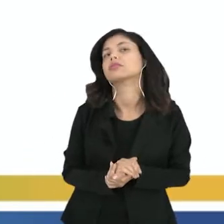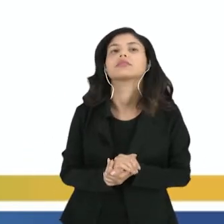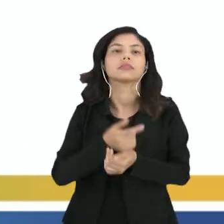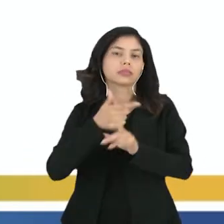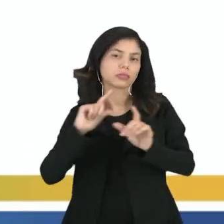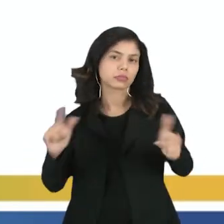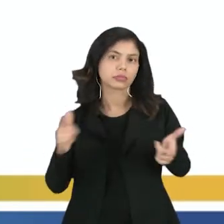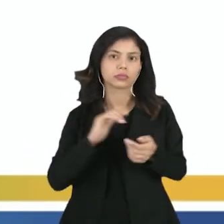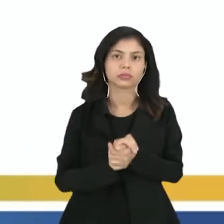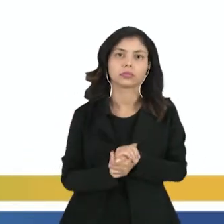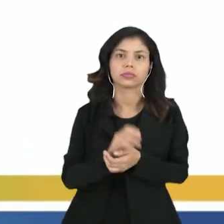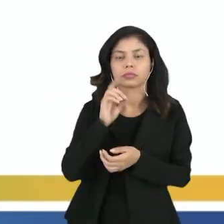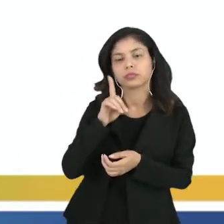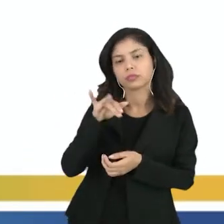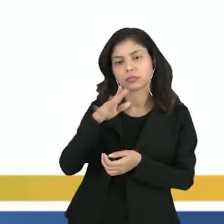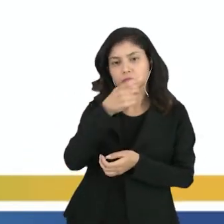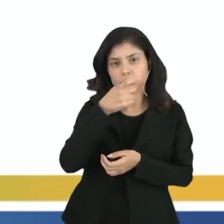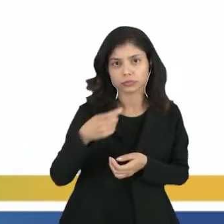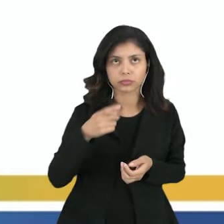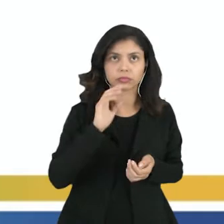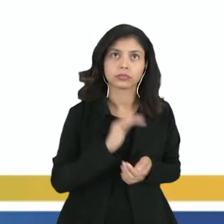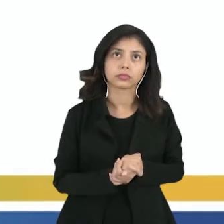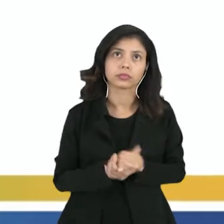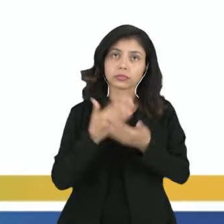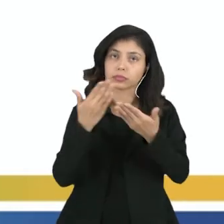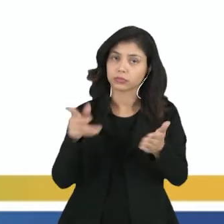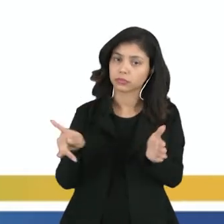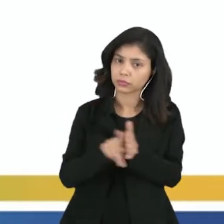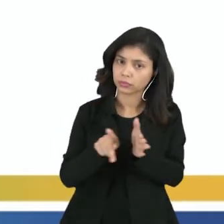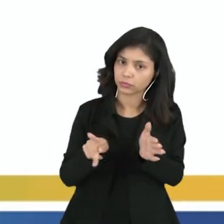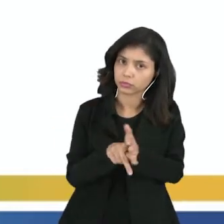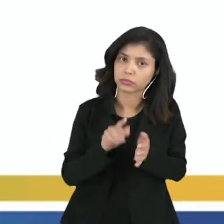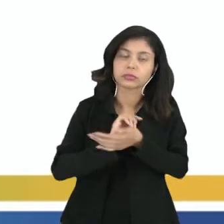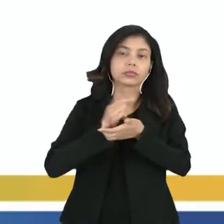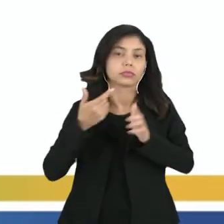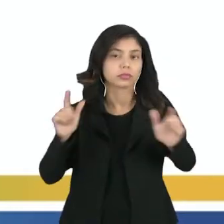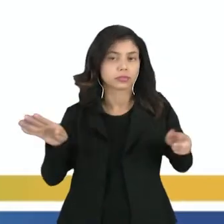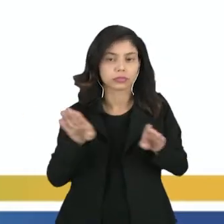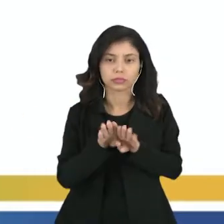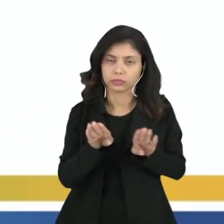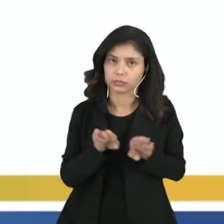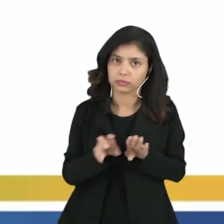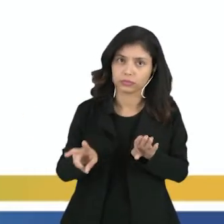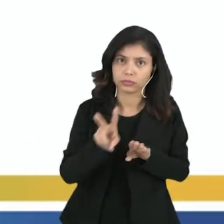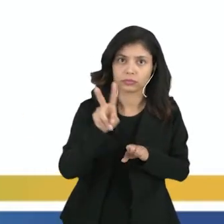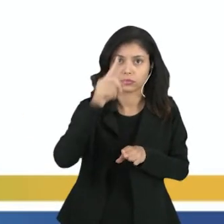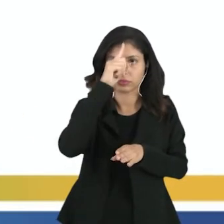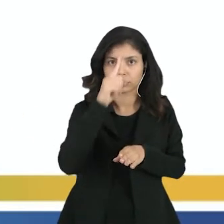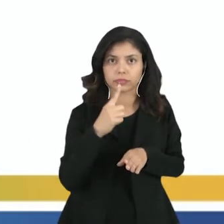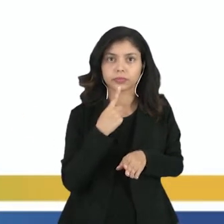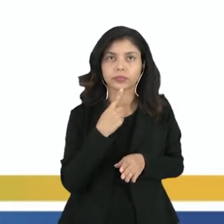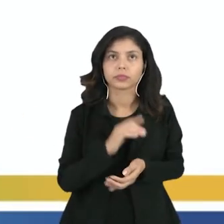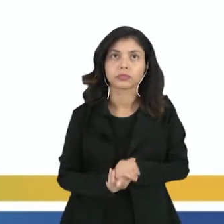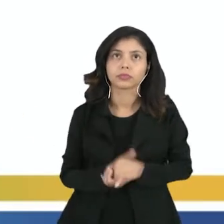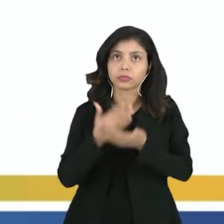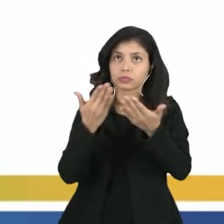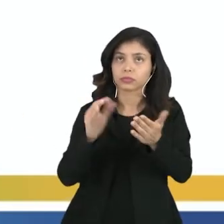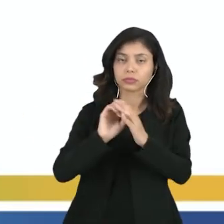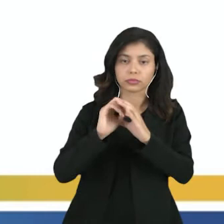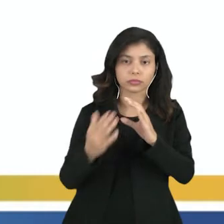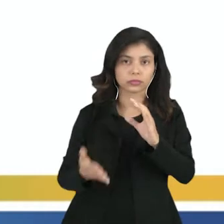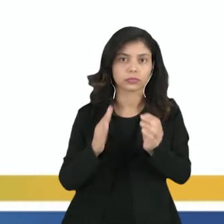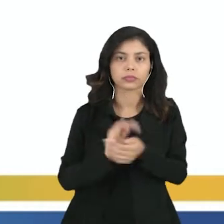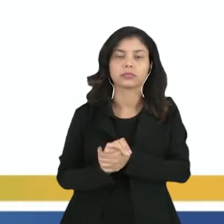no domínio, os valores de x, necessariamente crescem também os valores da imagem. Isso é característica